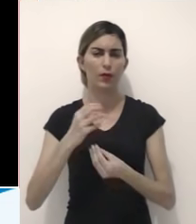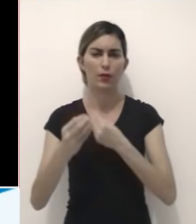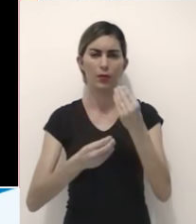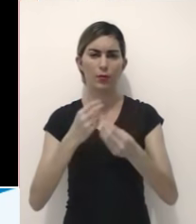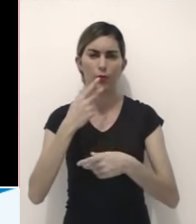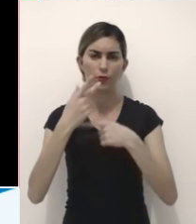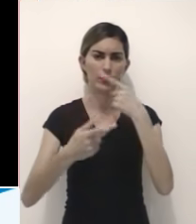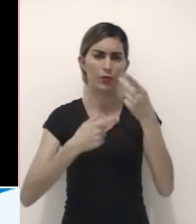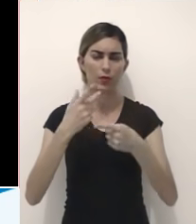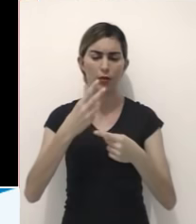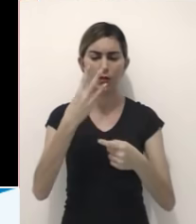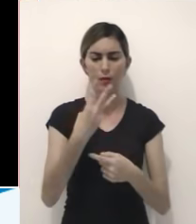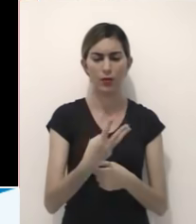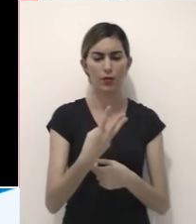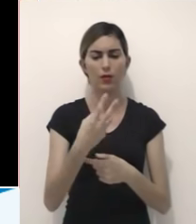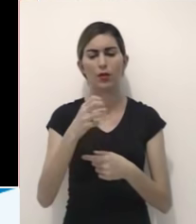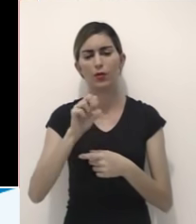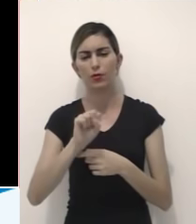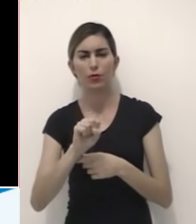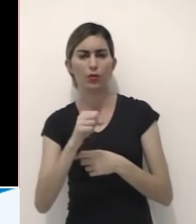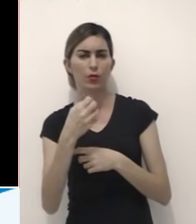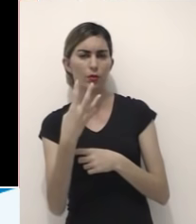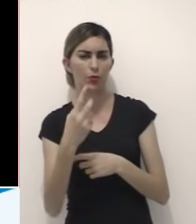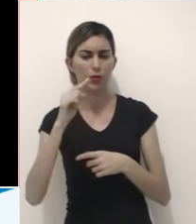tem, como já falei para vocês,